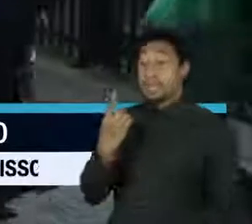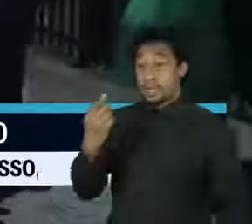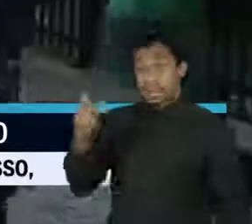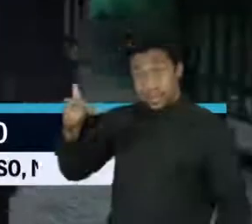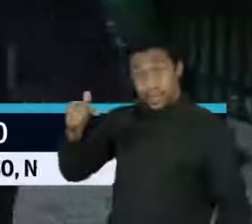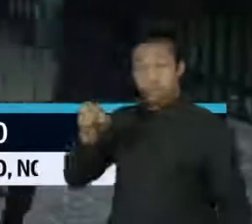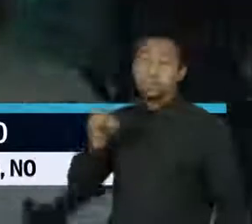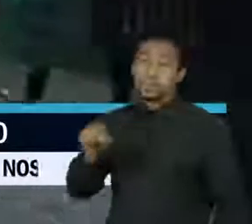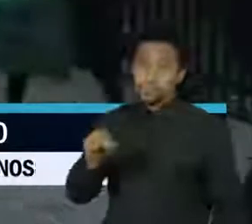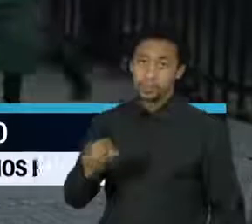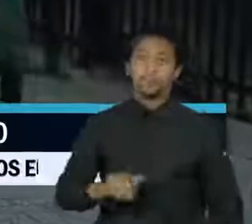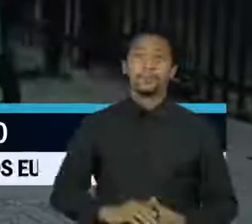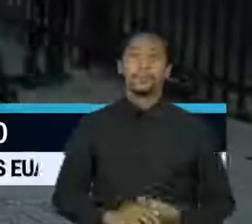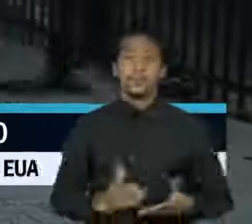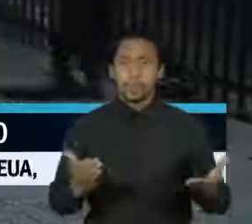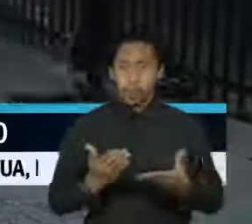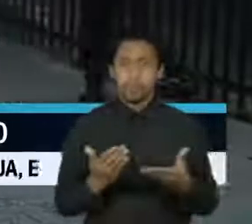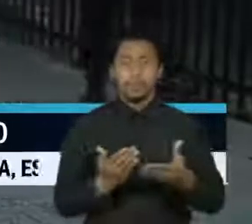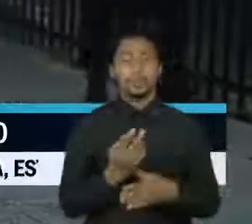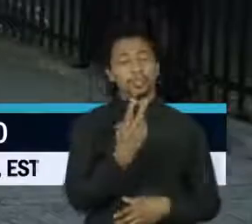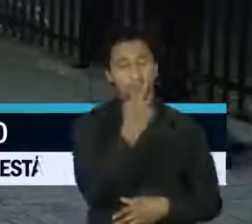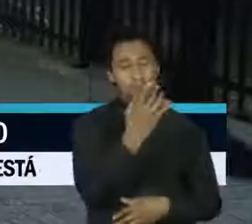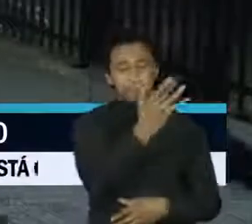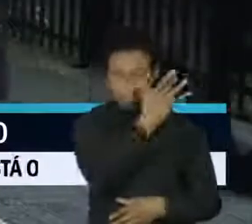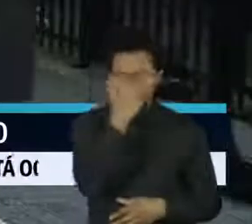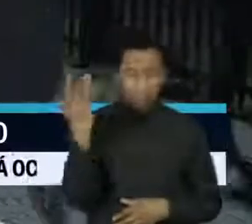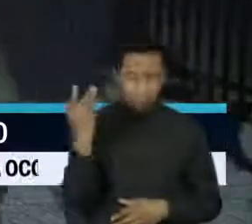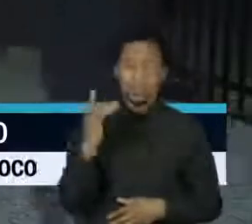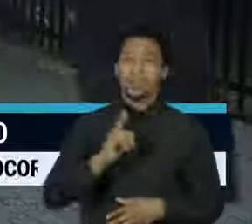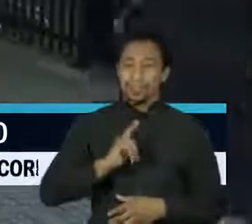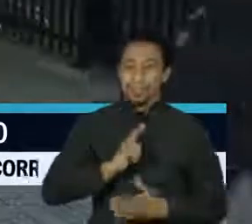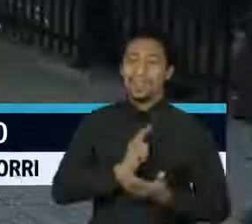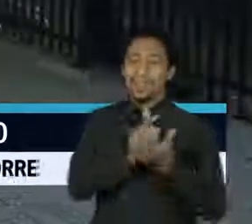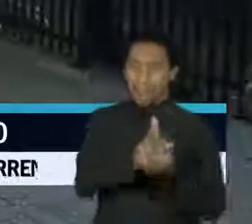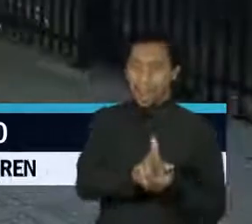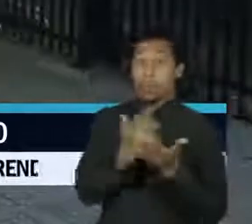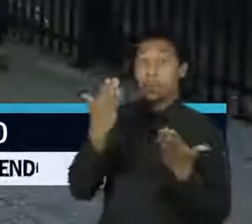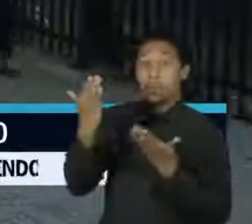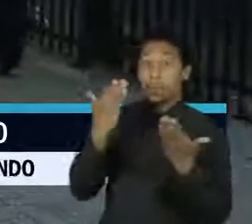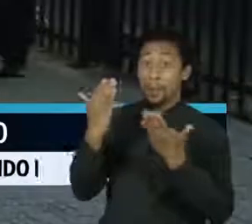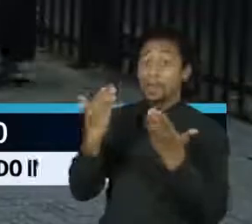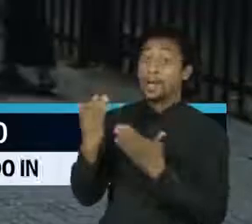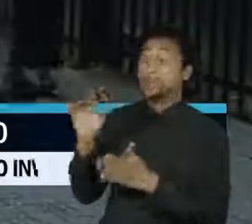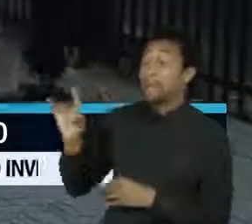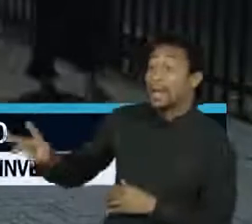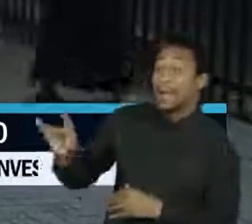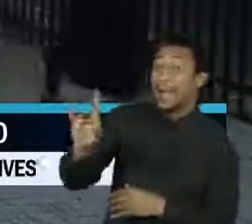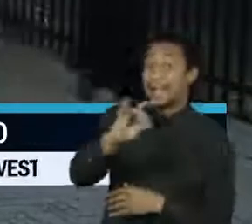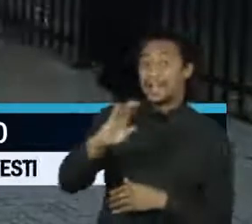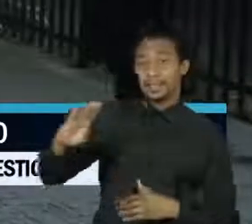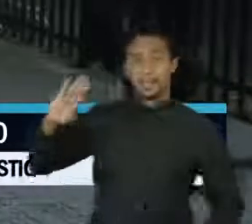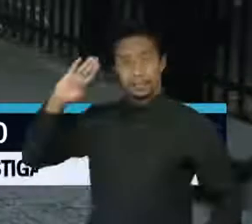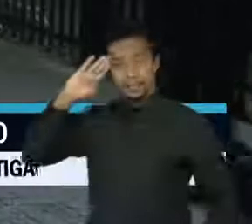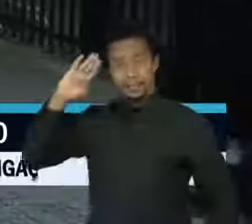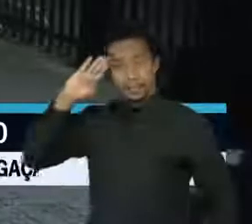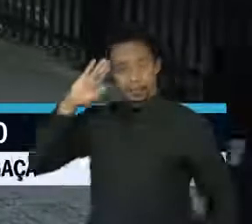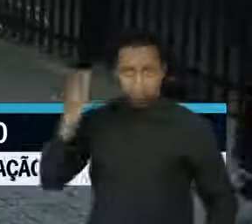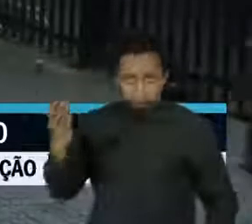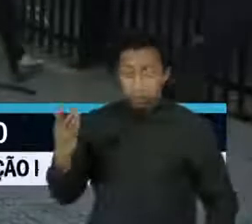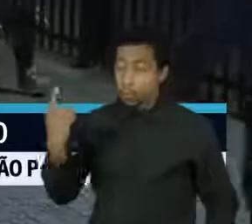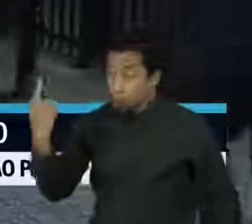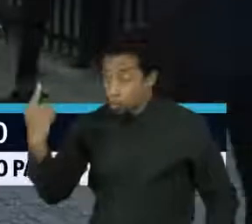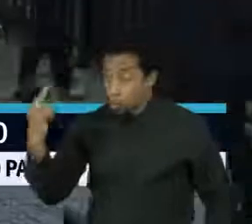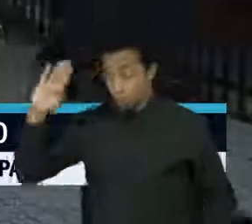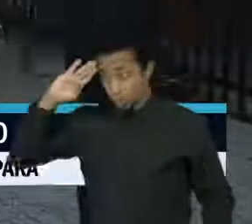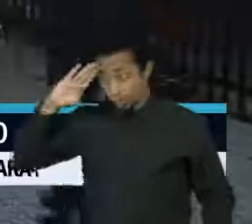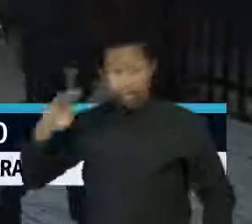hoje quase 2 civis legalmente armados para cada militar ativo nas Forças Armadas. Na Marinha, Exército e Aeronáutica, eles